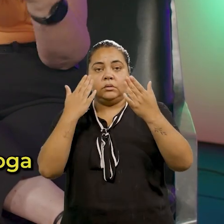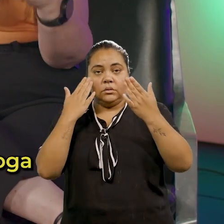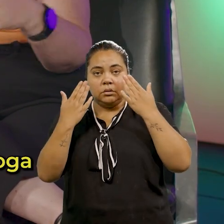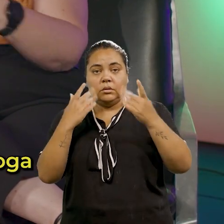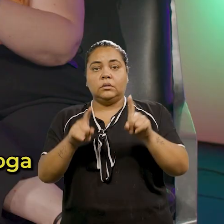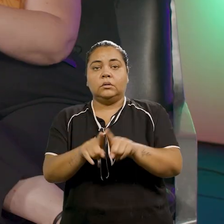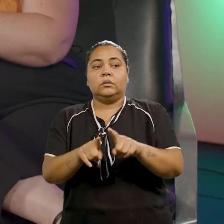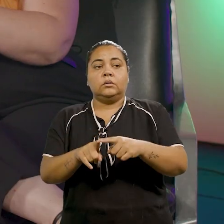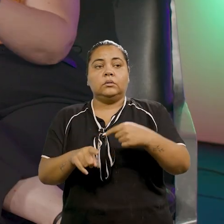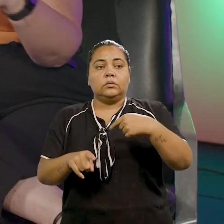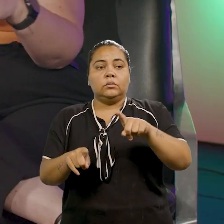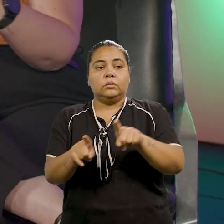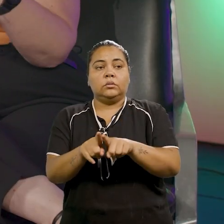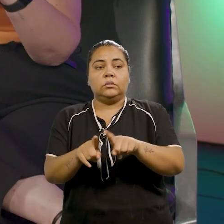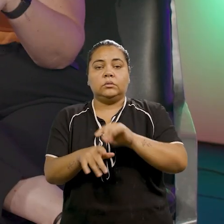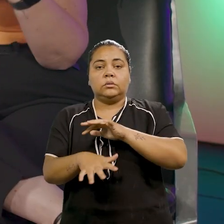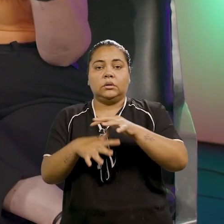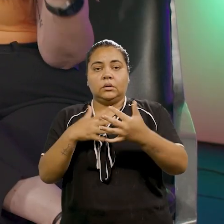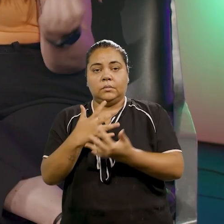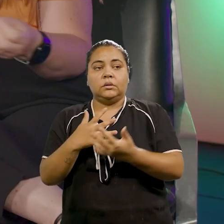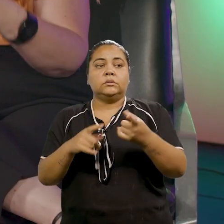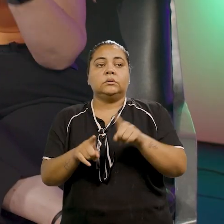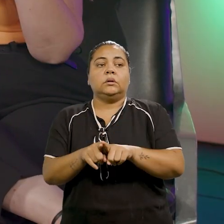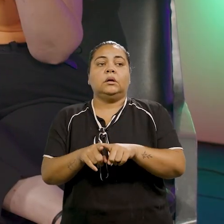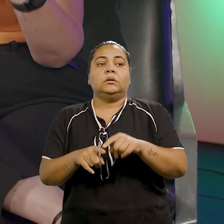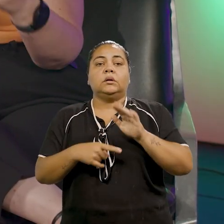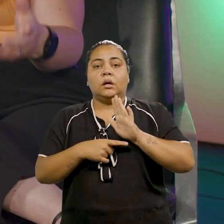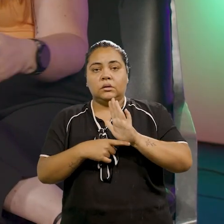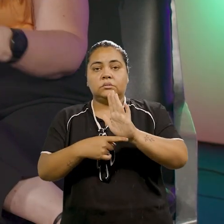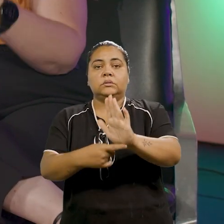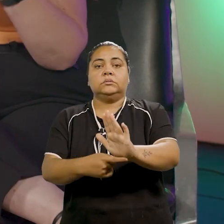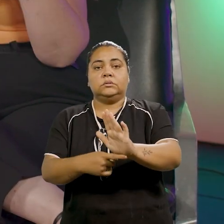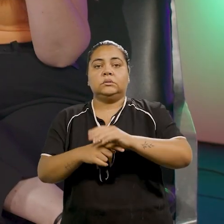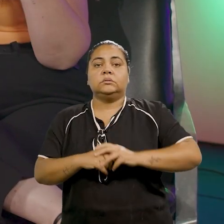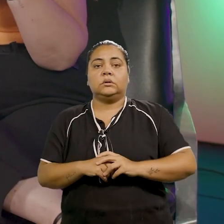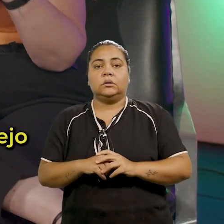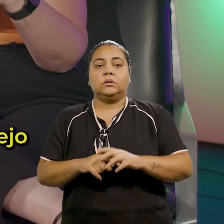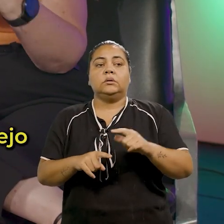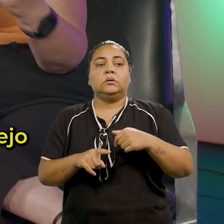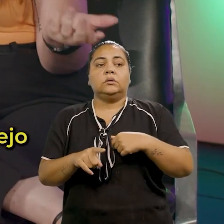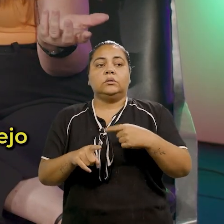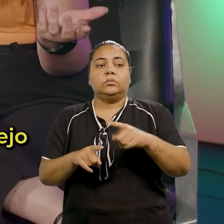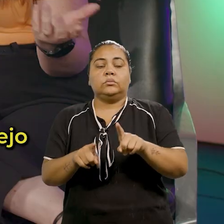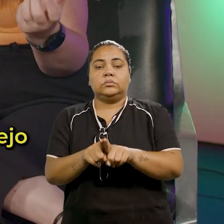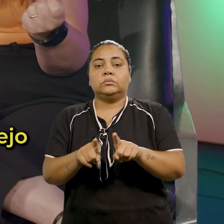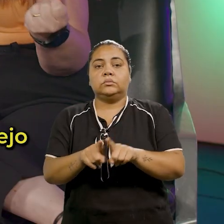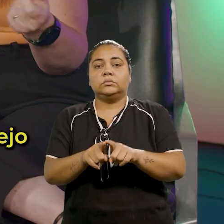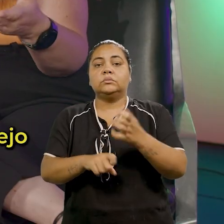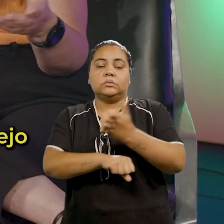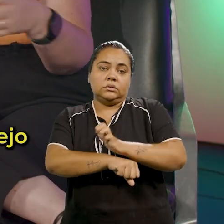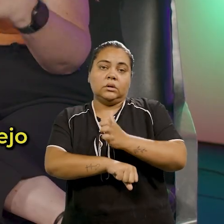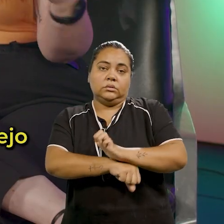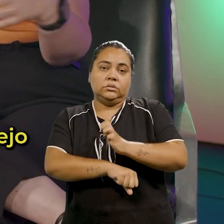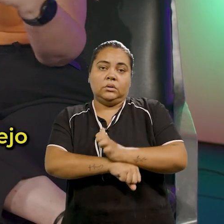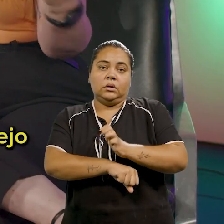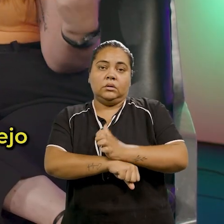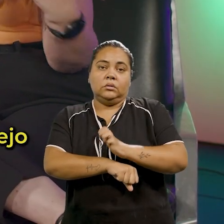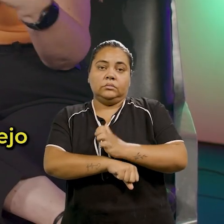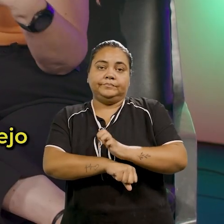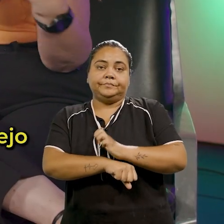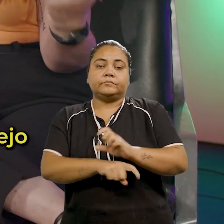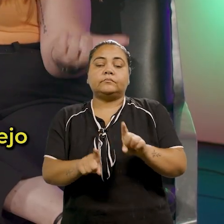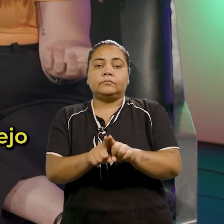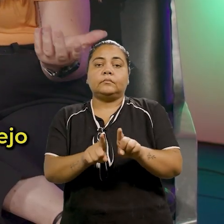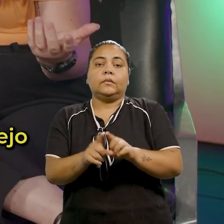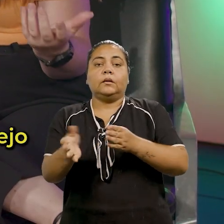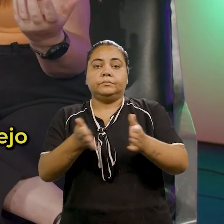é psicóloga e os outros meninos, né, intérprete de Libras, as assistentes e os estagiários que também